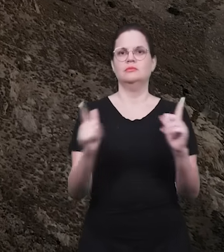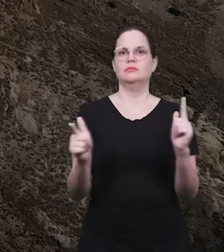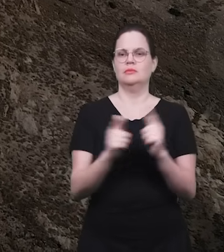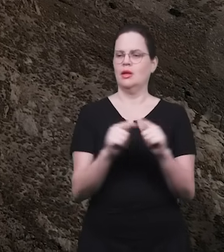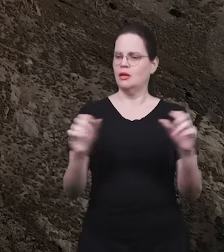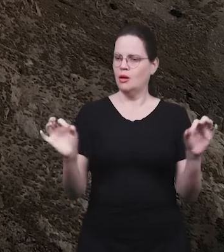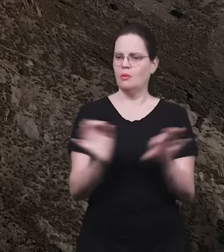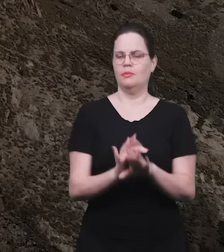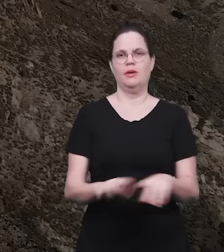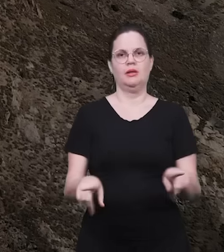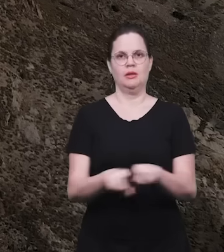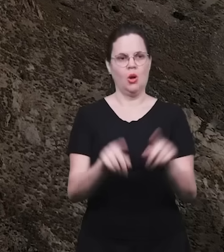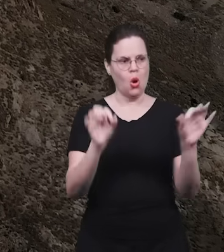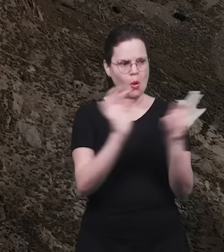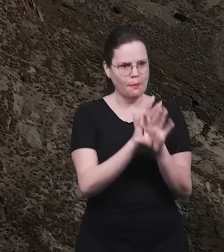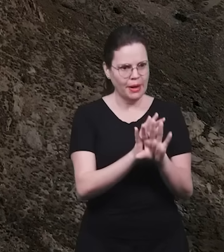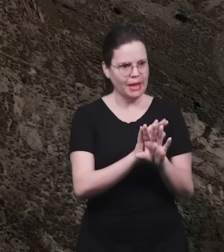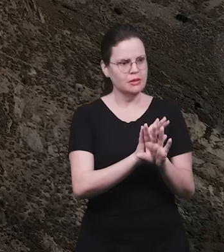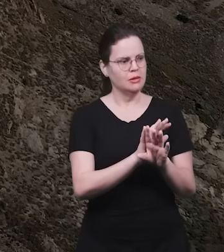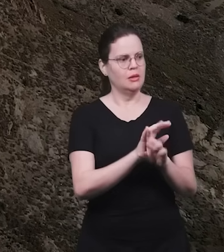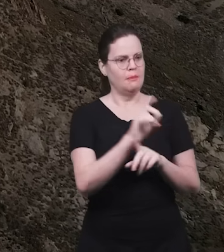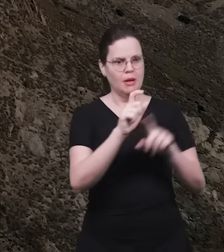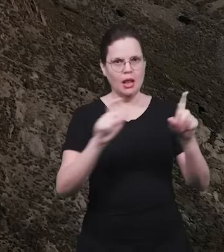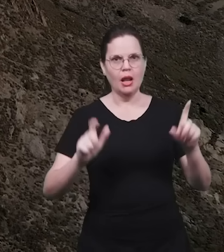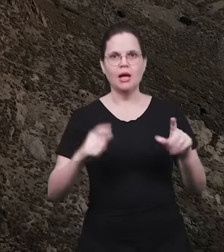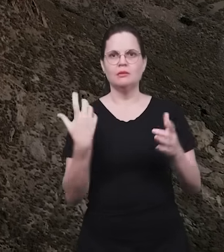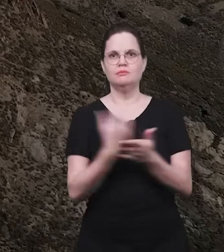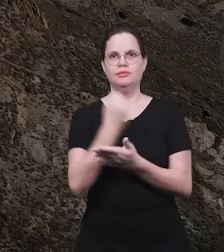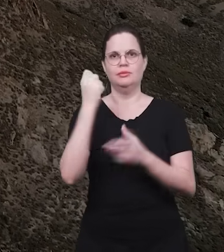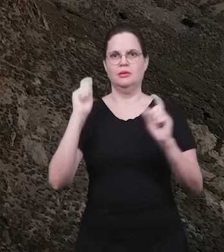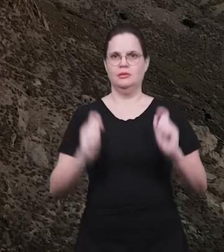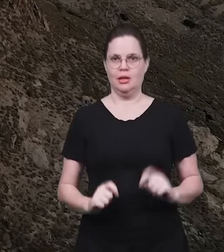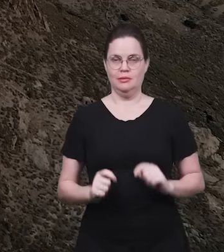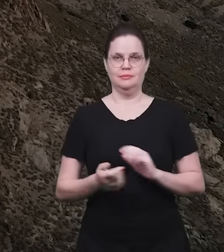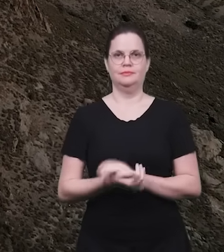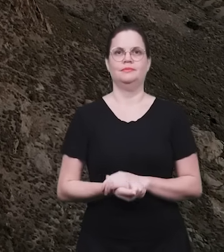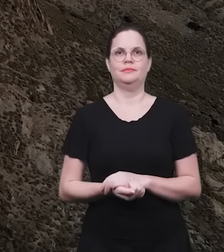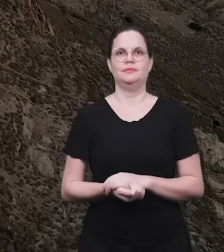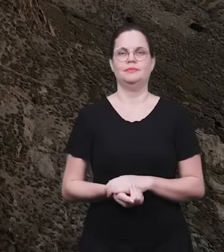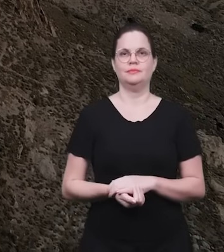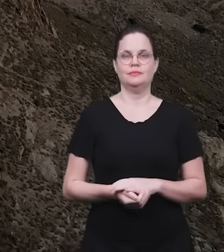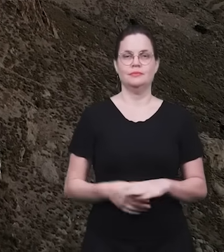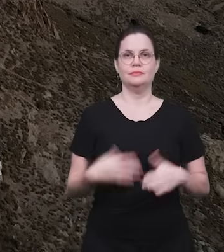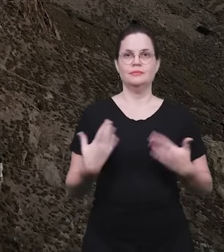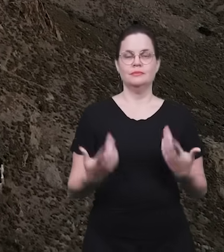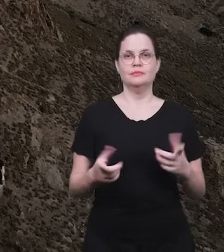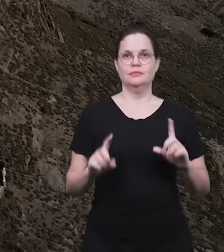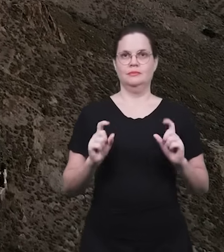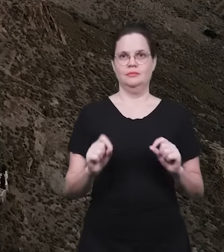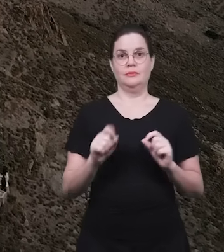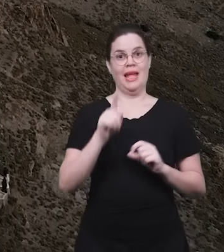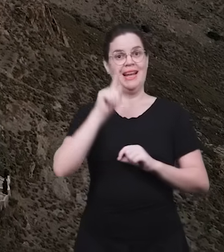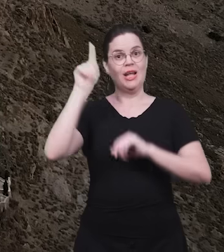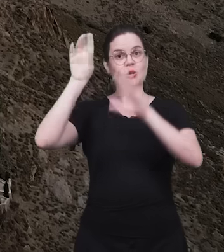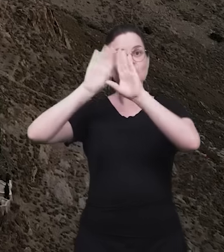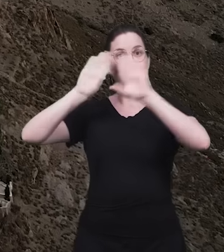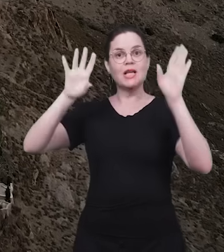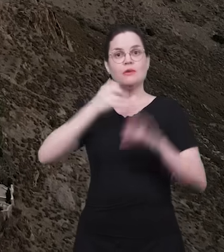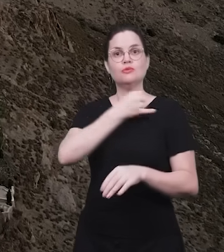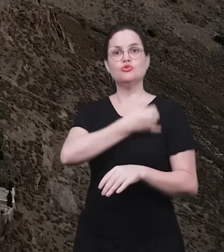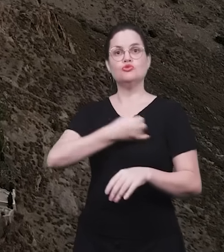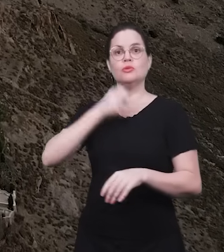estará completa para o seu arrebatamento. Então, o fato está se dando na